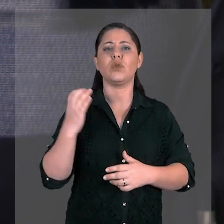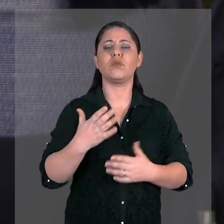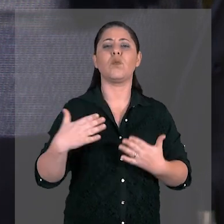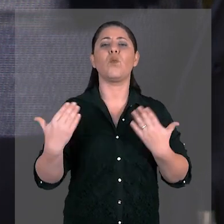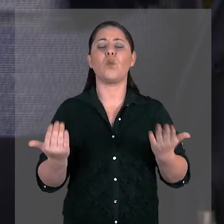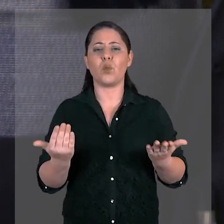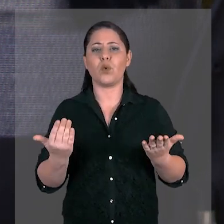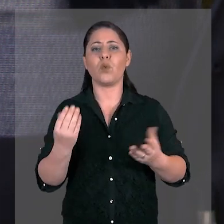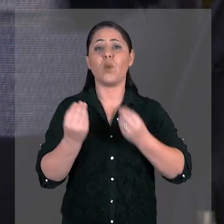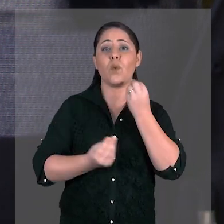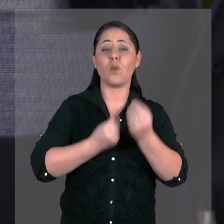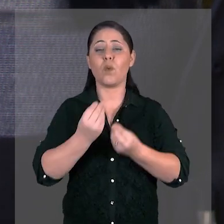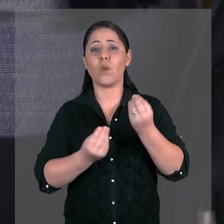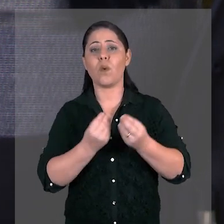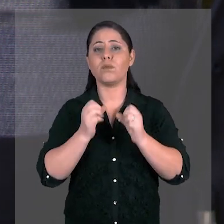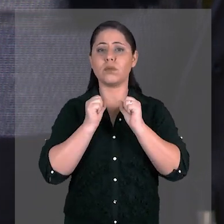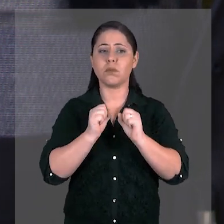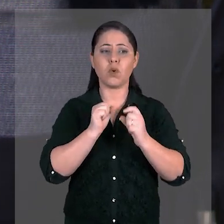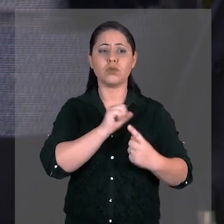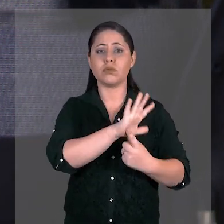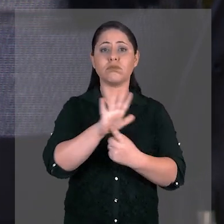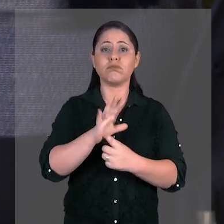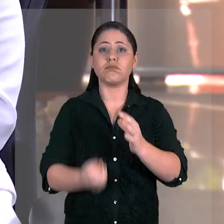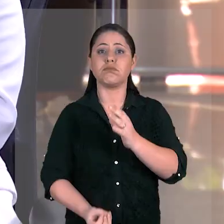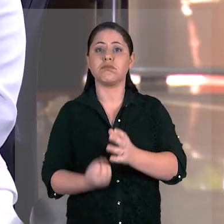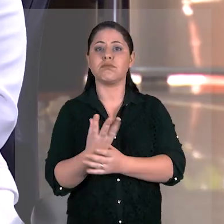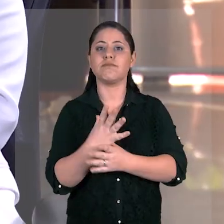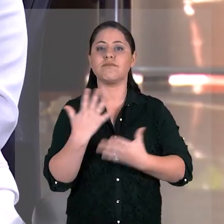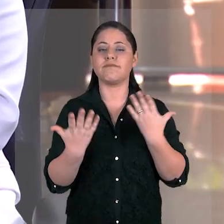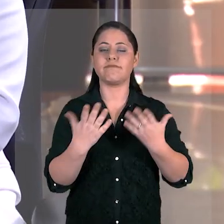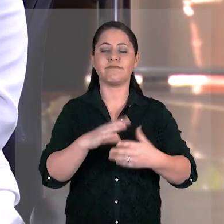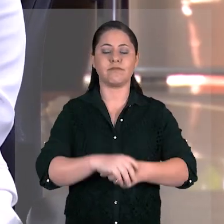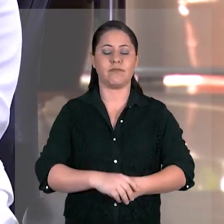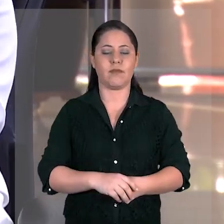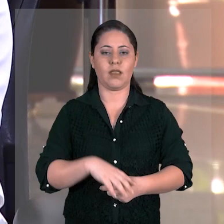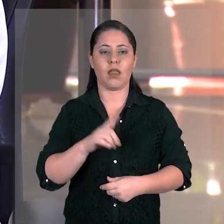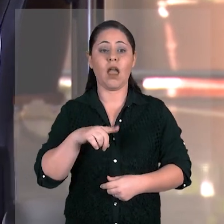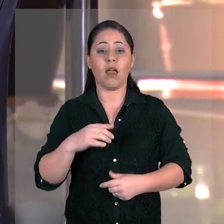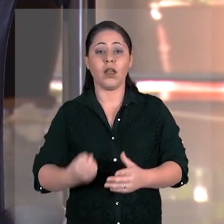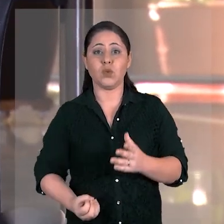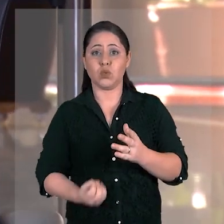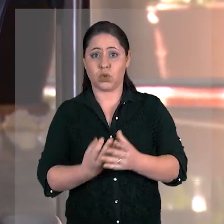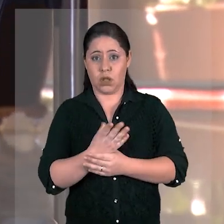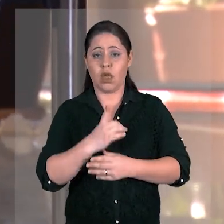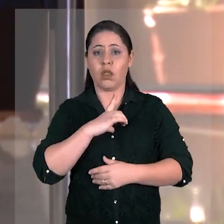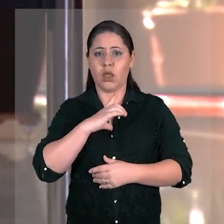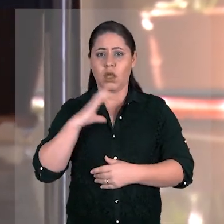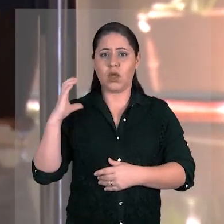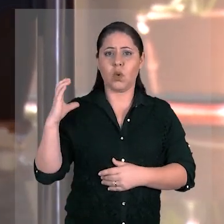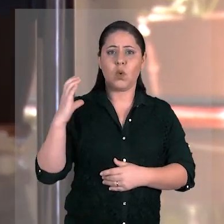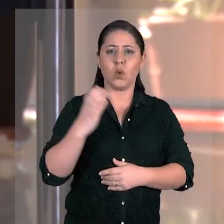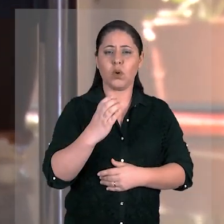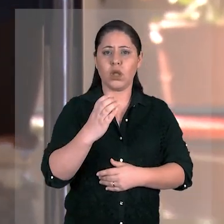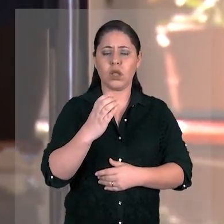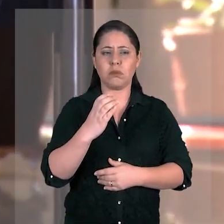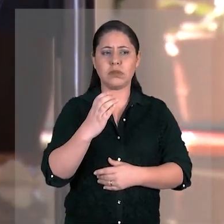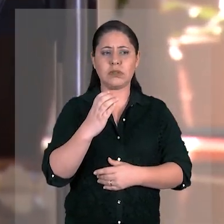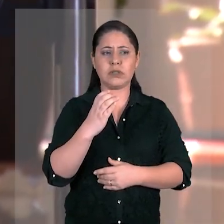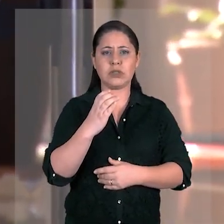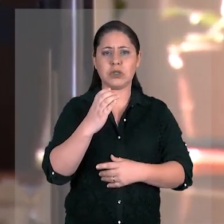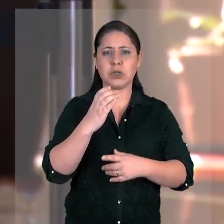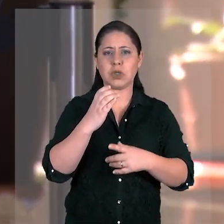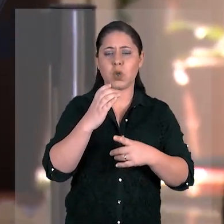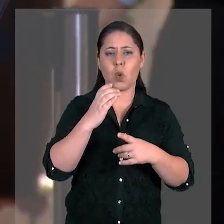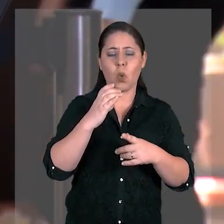dois crimes e como que eles podem se manifestar? Bom, acontece o seguinte, nós temos os crimes contra a